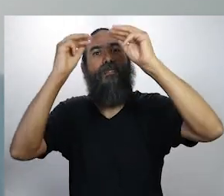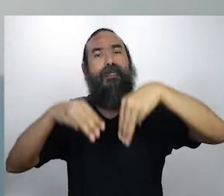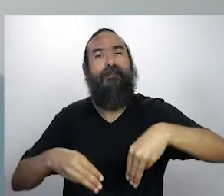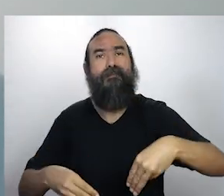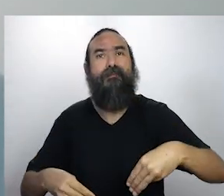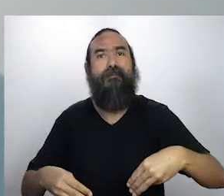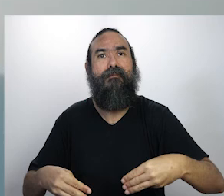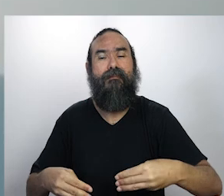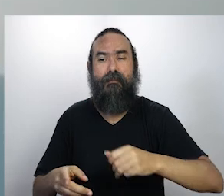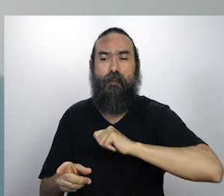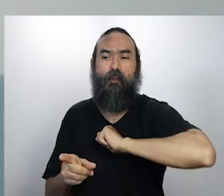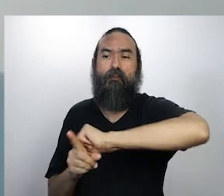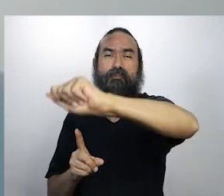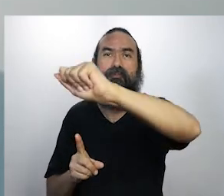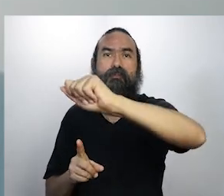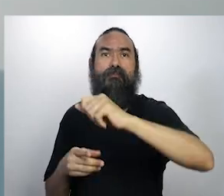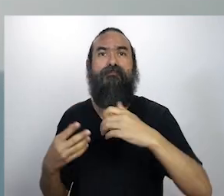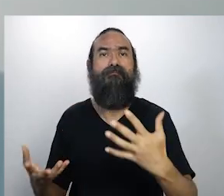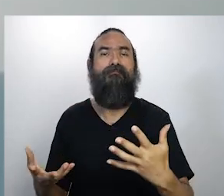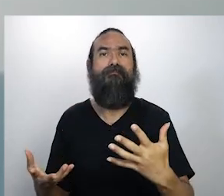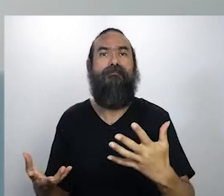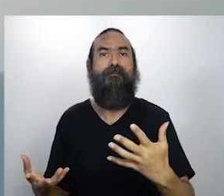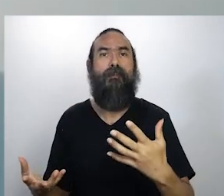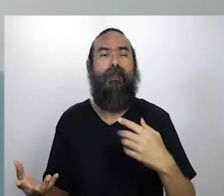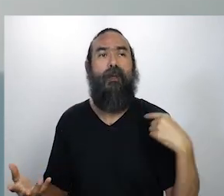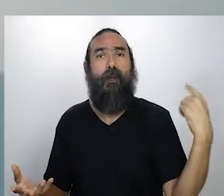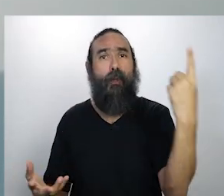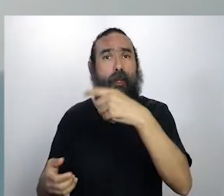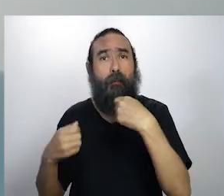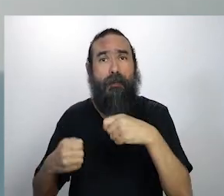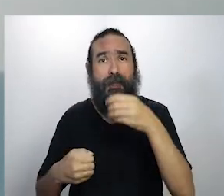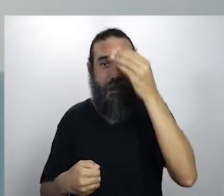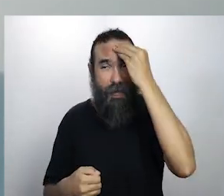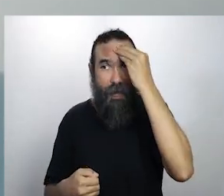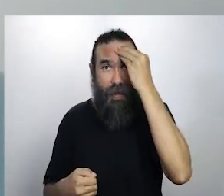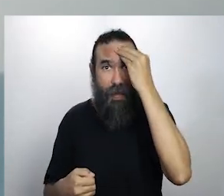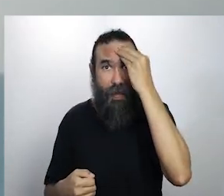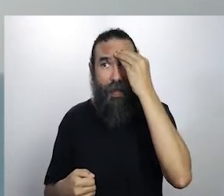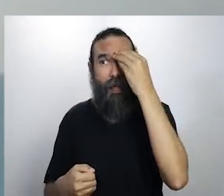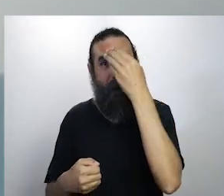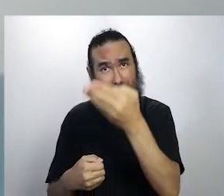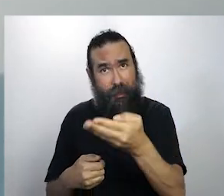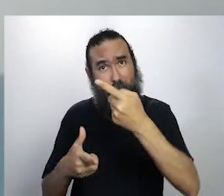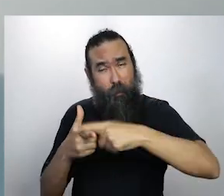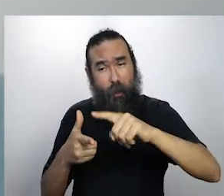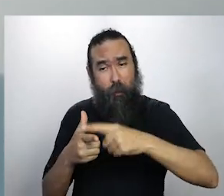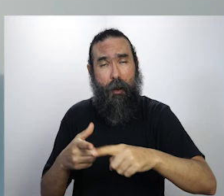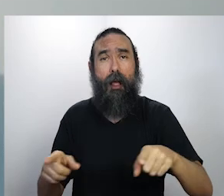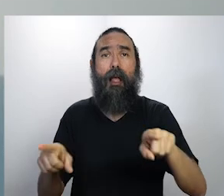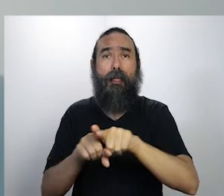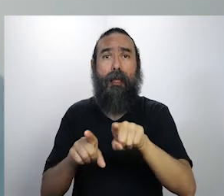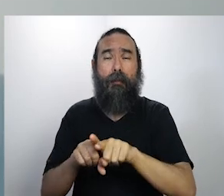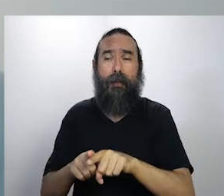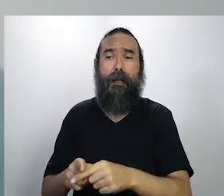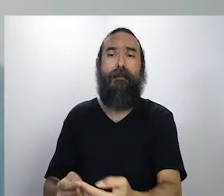nos atinge, né, a todos, porque são pessoas que vivem uma situação